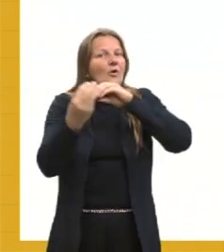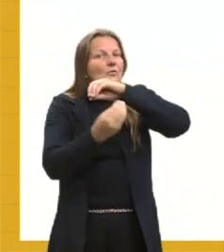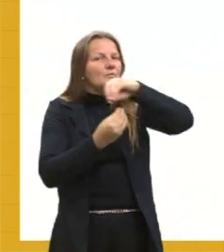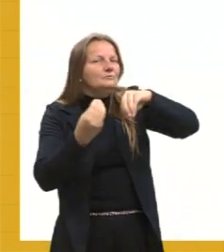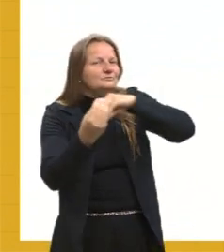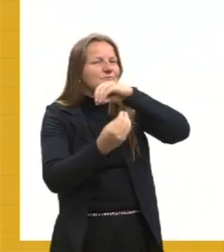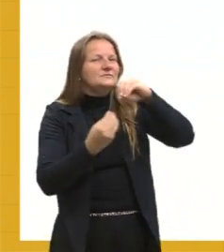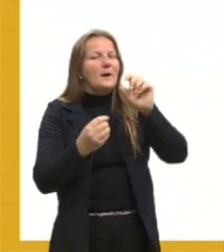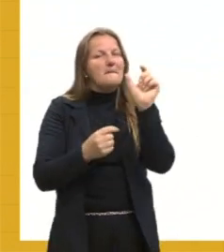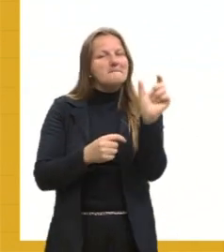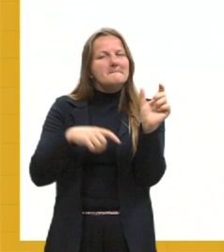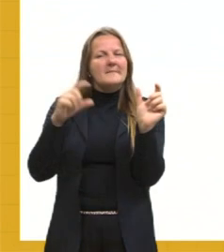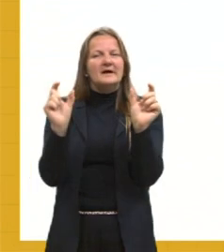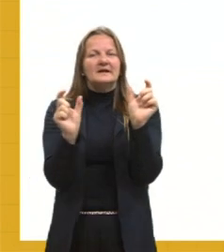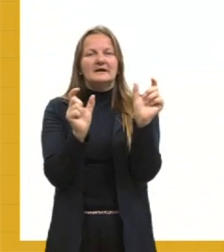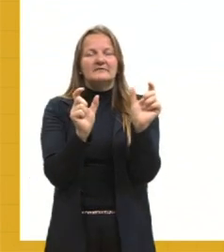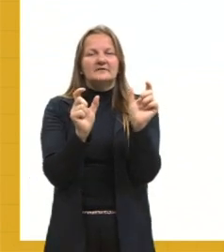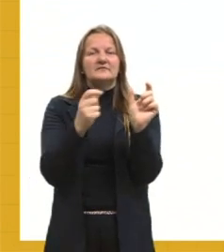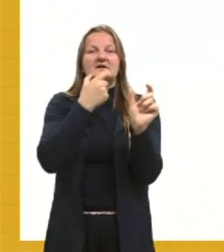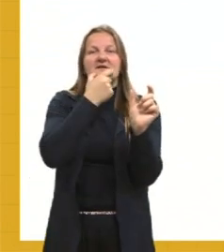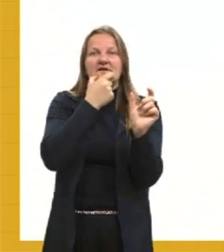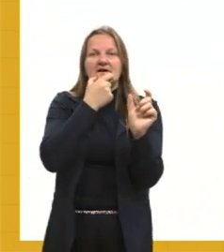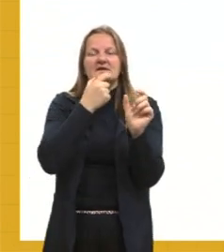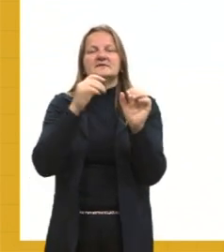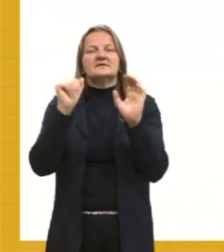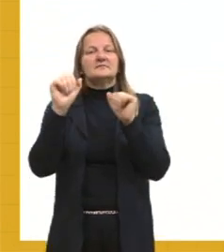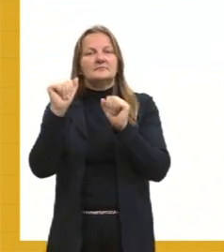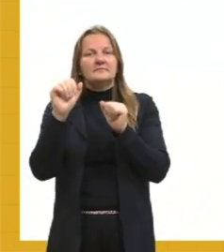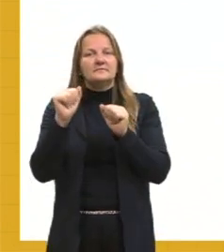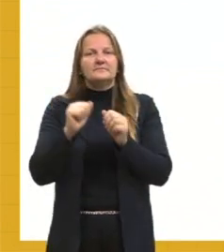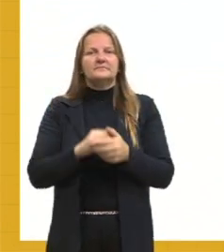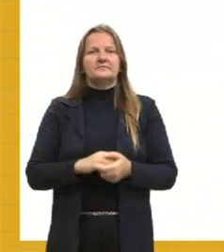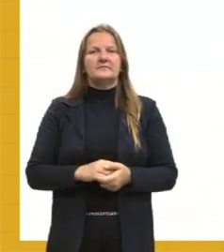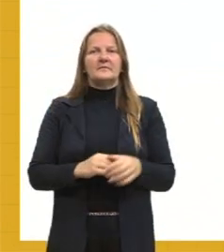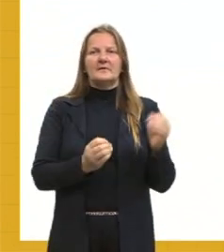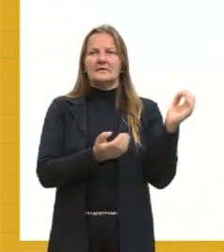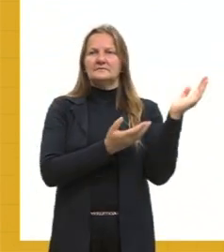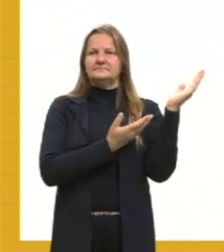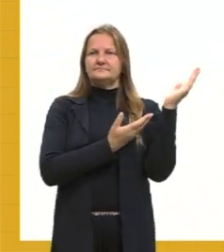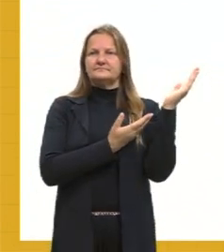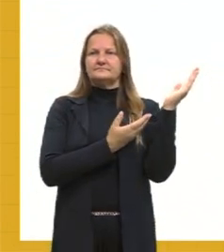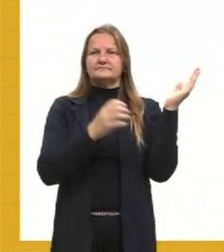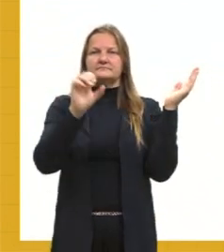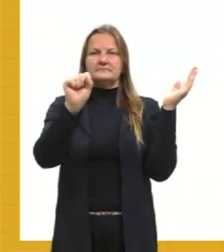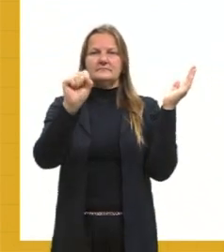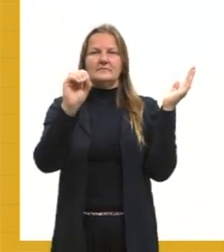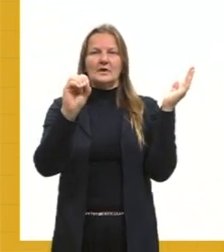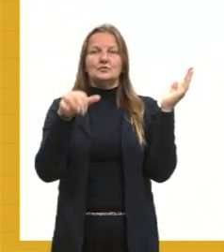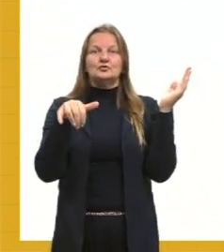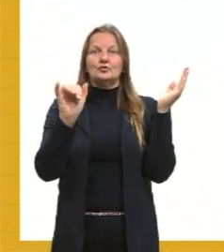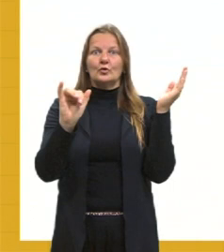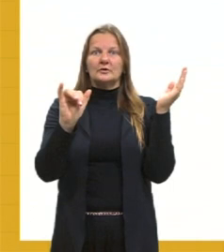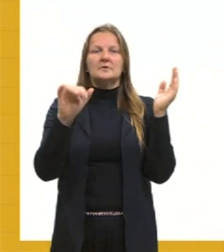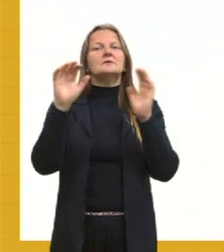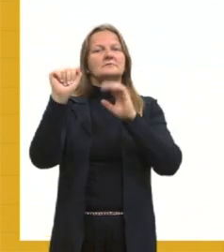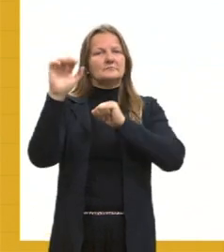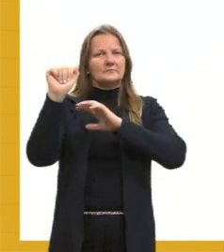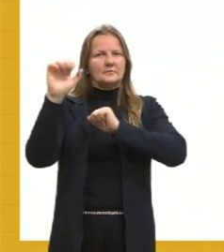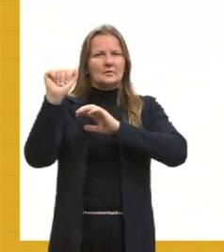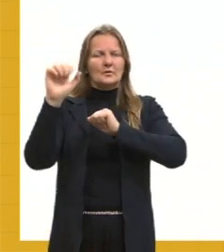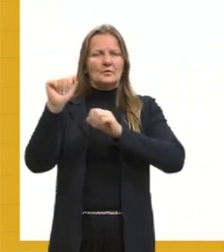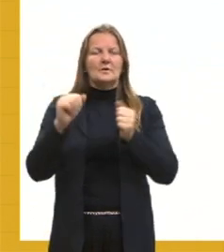termos desses outros dois idiomas nós temos o soy né que é da língua espanhola